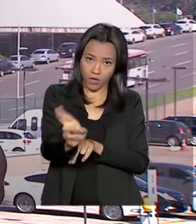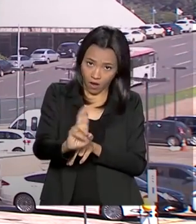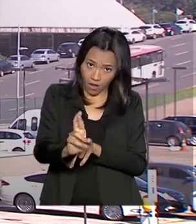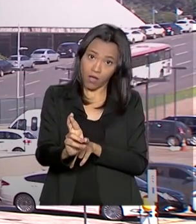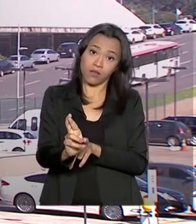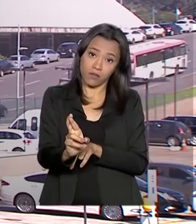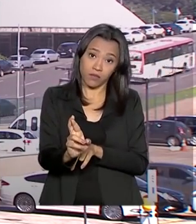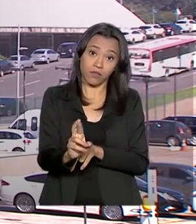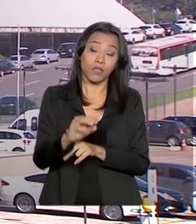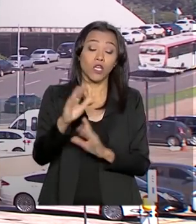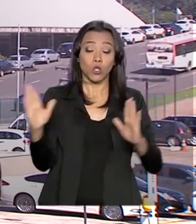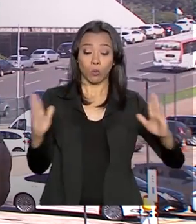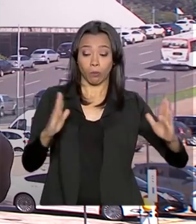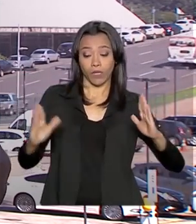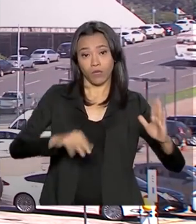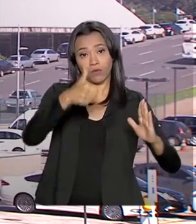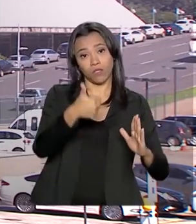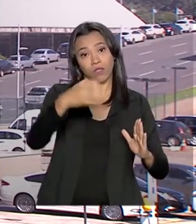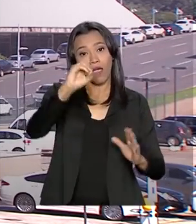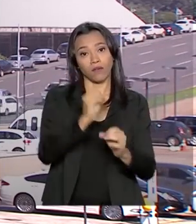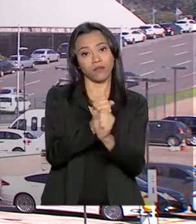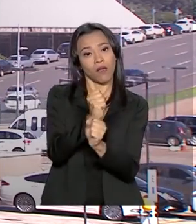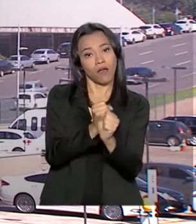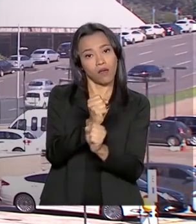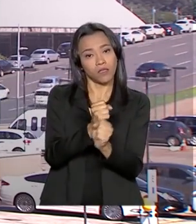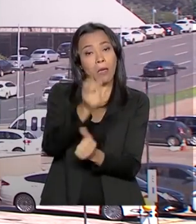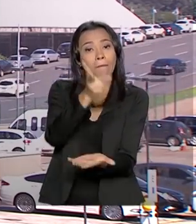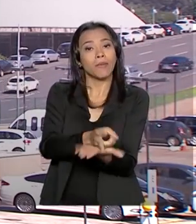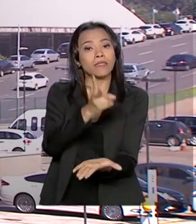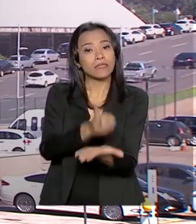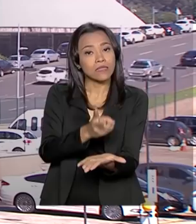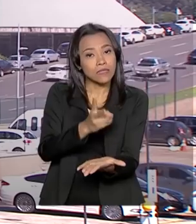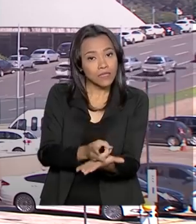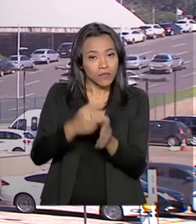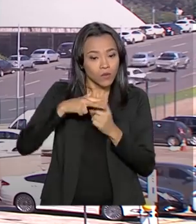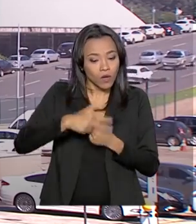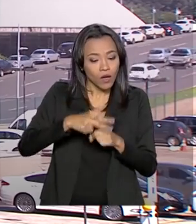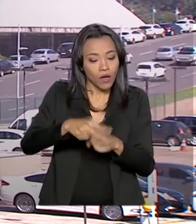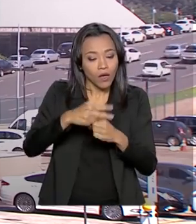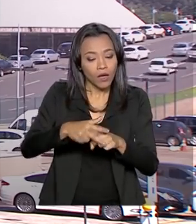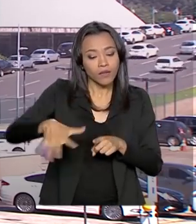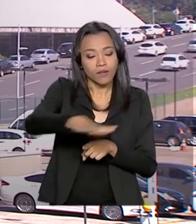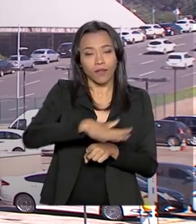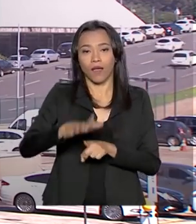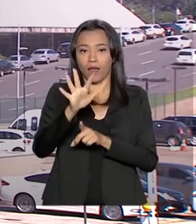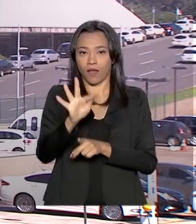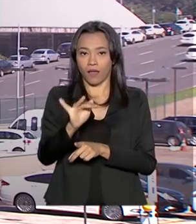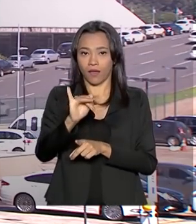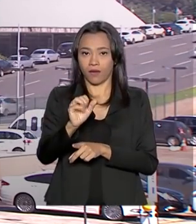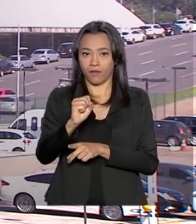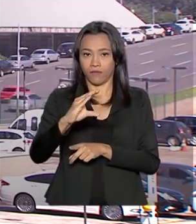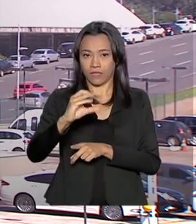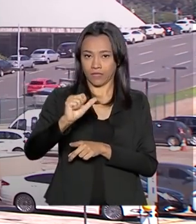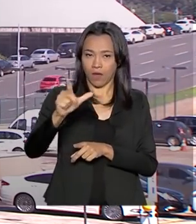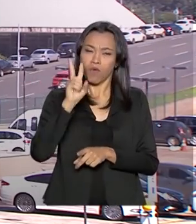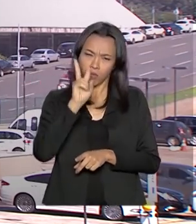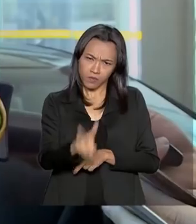um trilhão de reais aí em 10 anos, mantendo-se assim o ajuste fiscal. Vamos ouvir então o que disse o secretário.